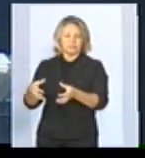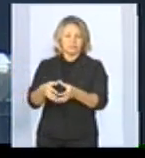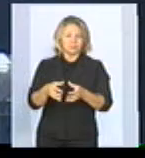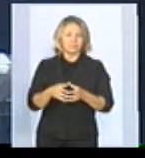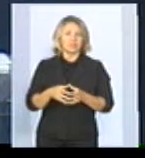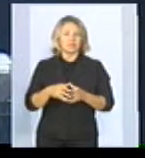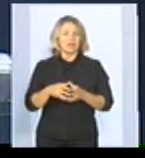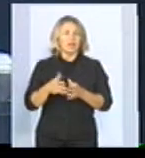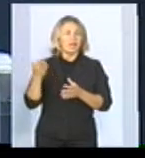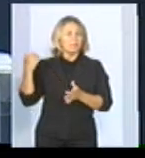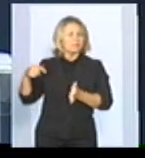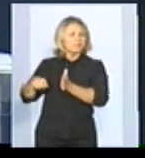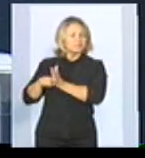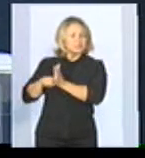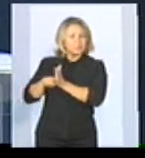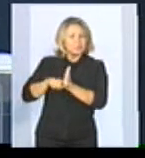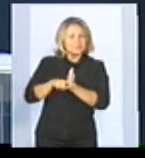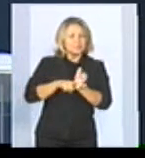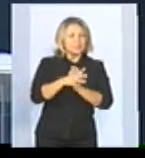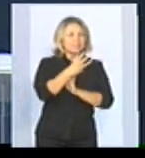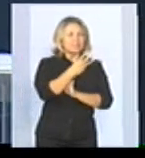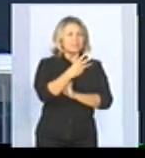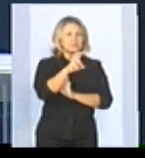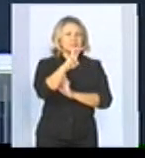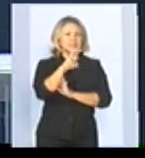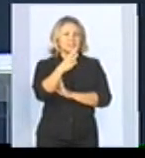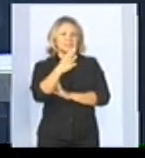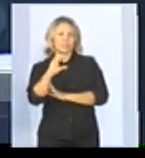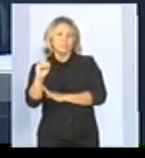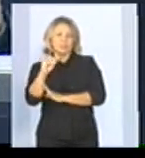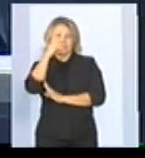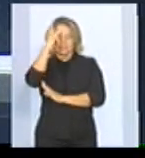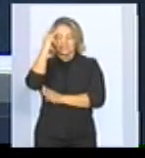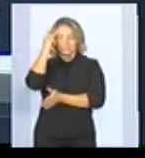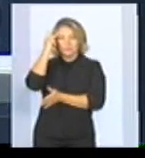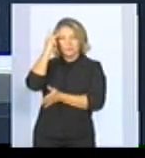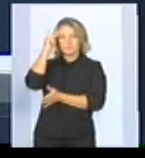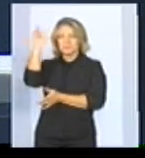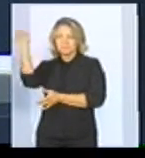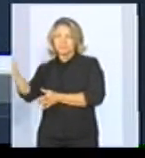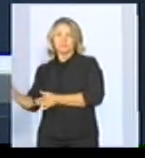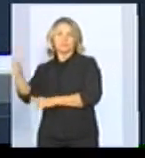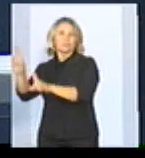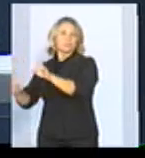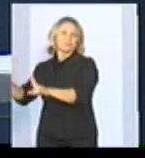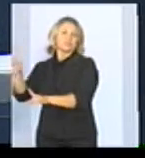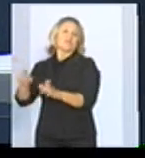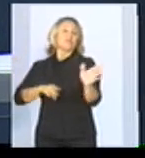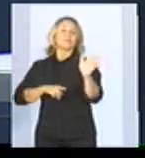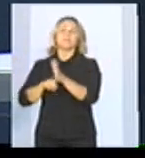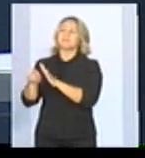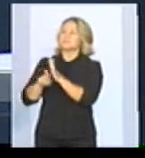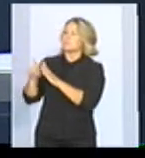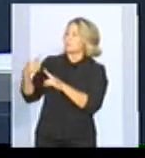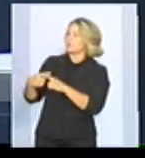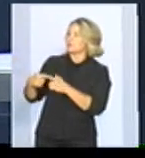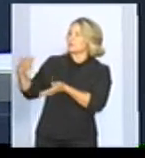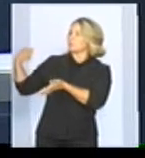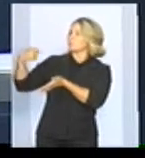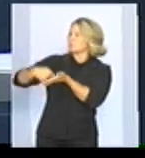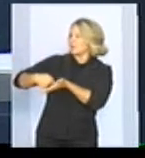fizemos uma pesquisa com 3540 assinantes amostra Brasil por uma empresa especializada E perguntamos por que você compra TV